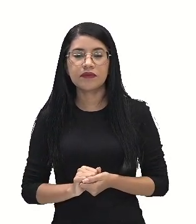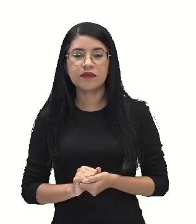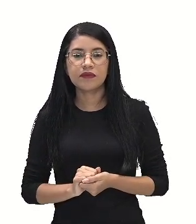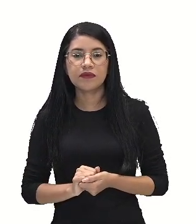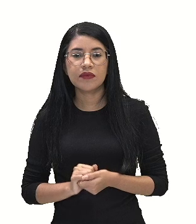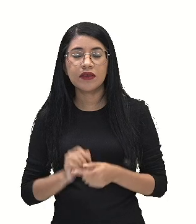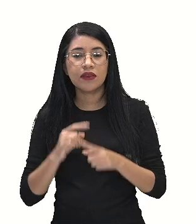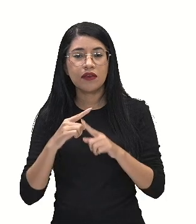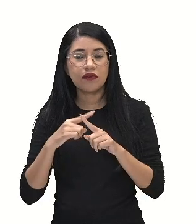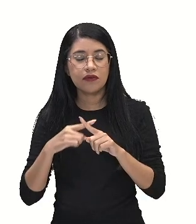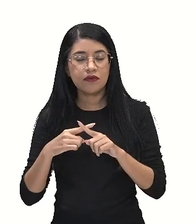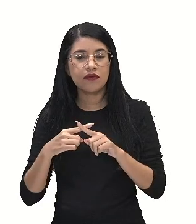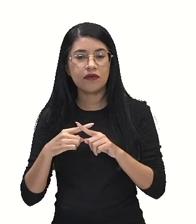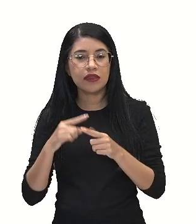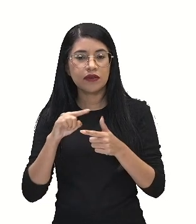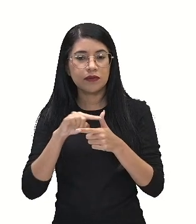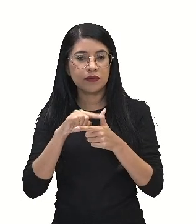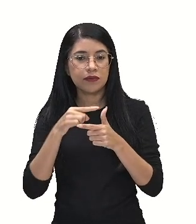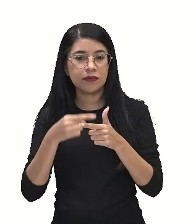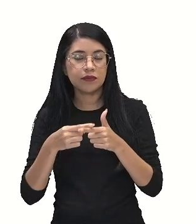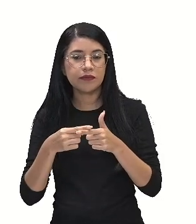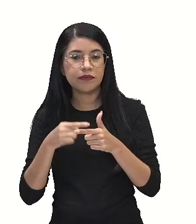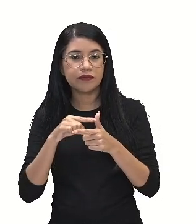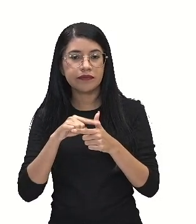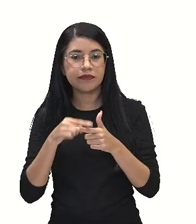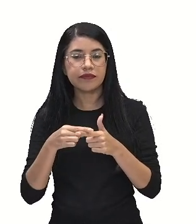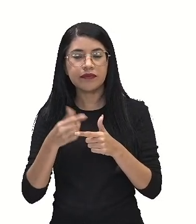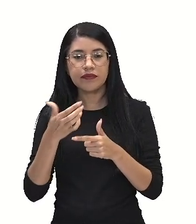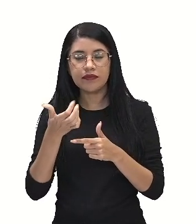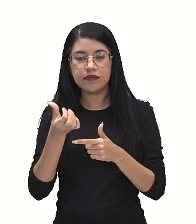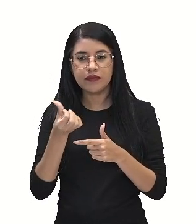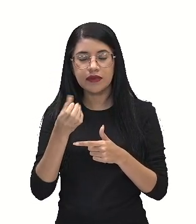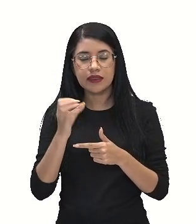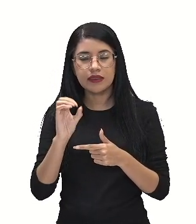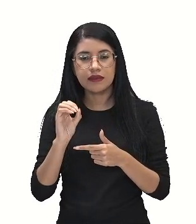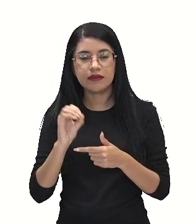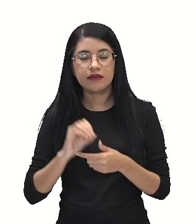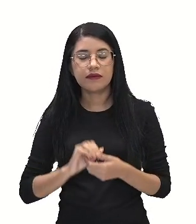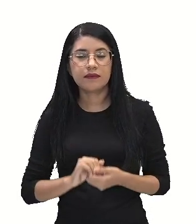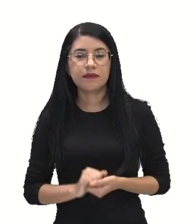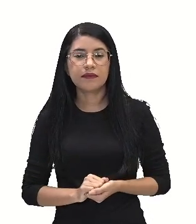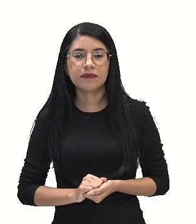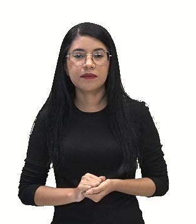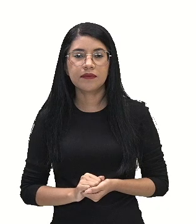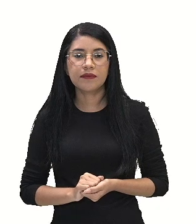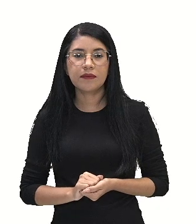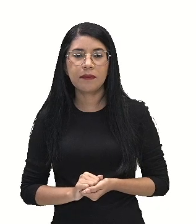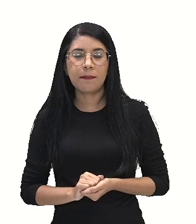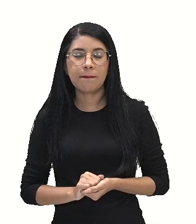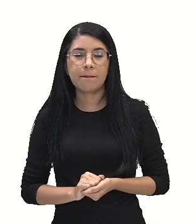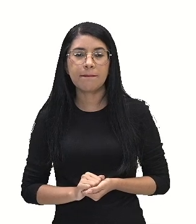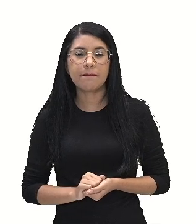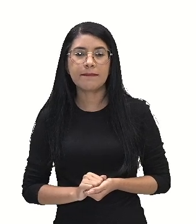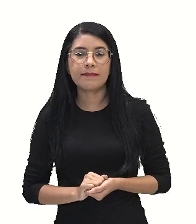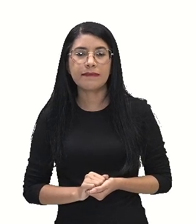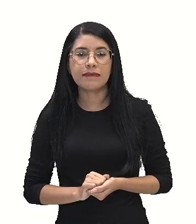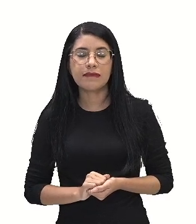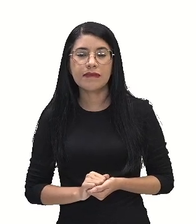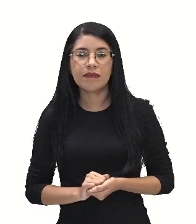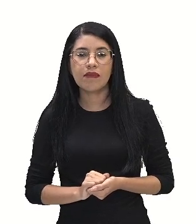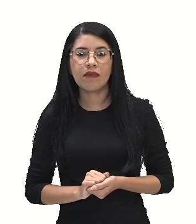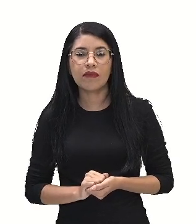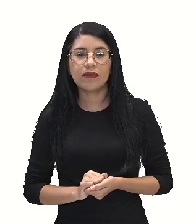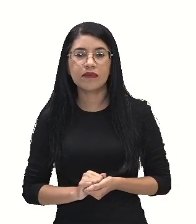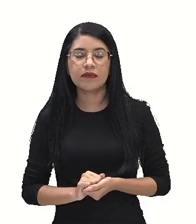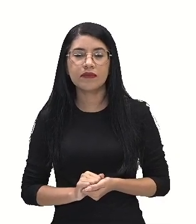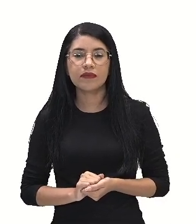vezes o cosseno do ângulo. Nesse caso aqui, o ângulo de 60 graus. Ok? Substituído aí